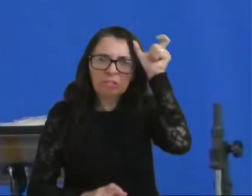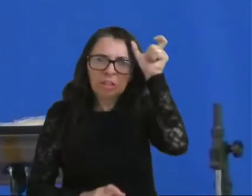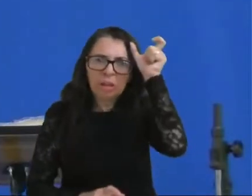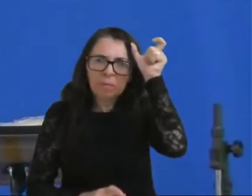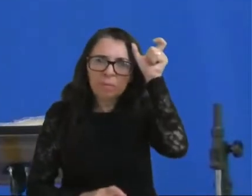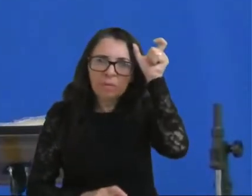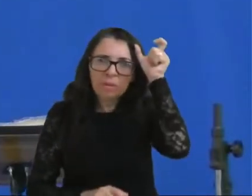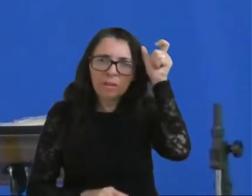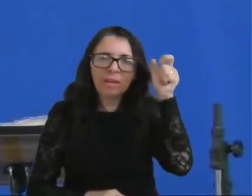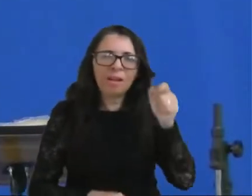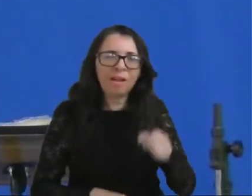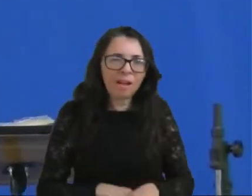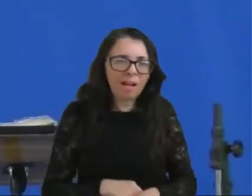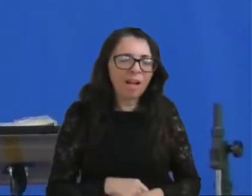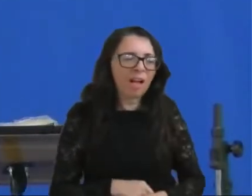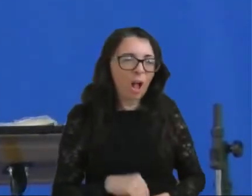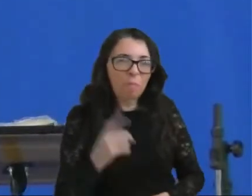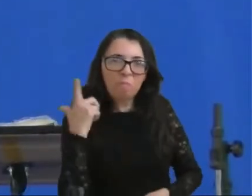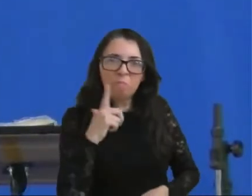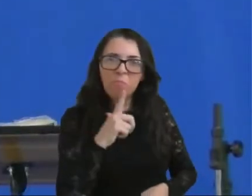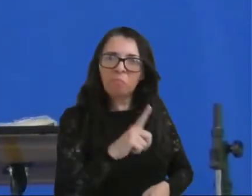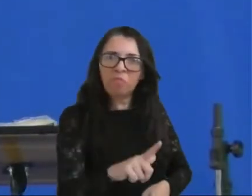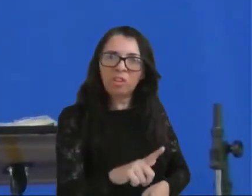Que muda.